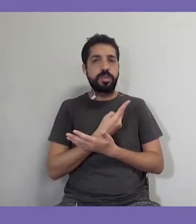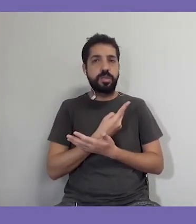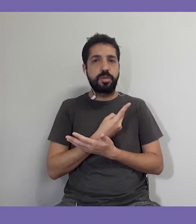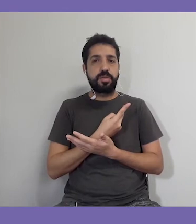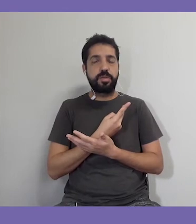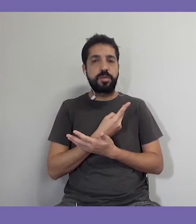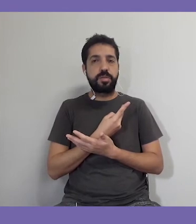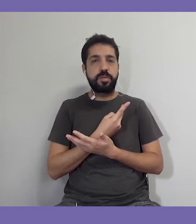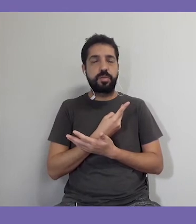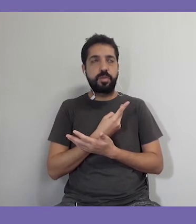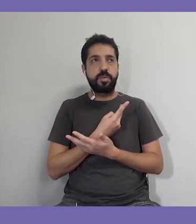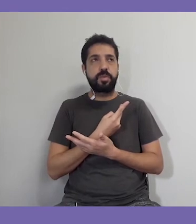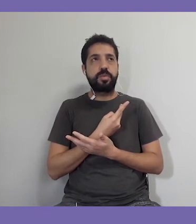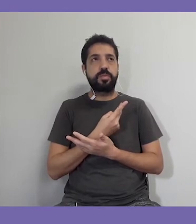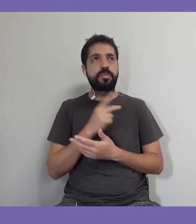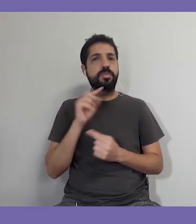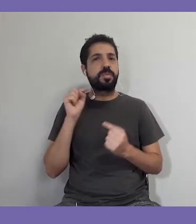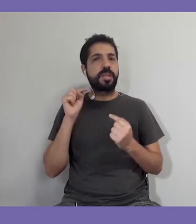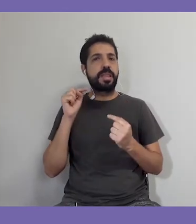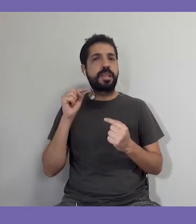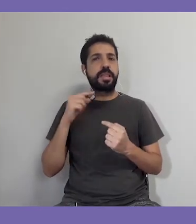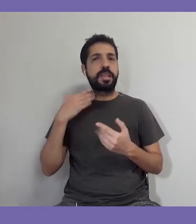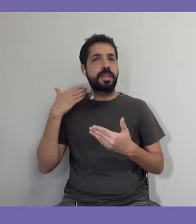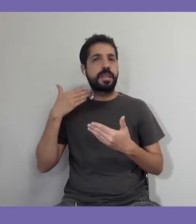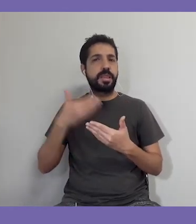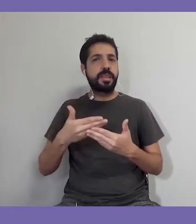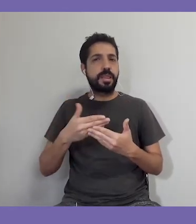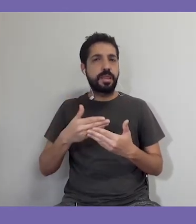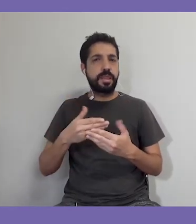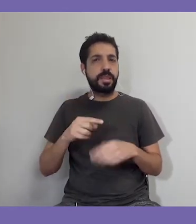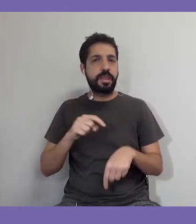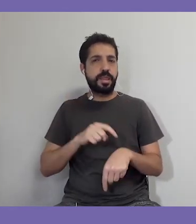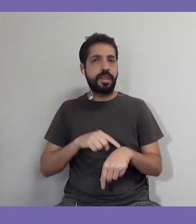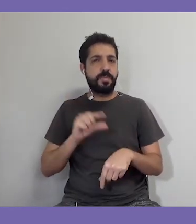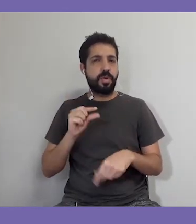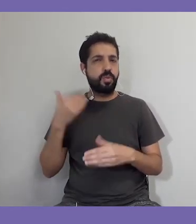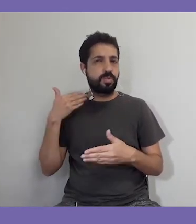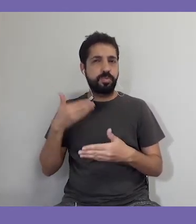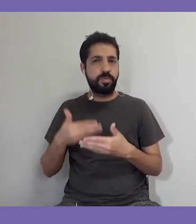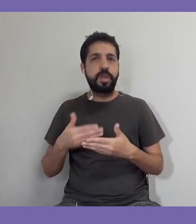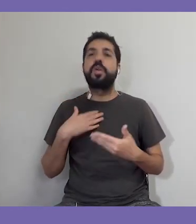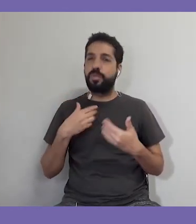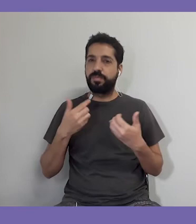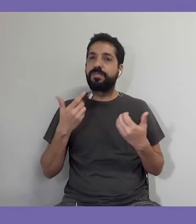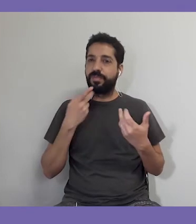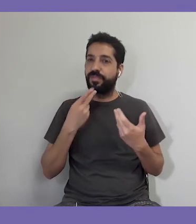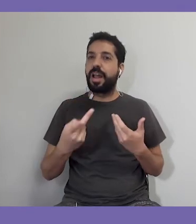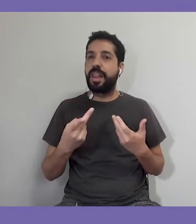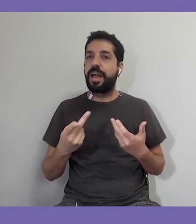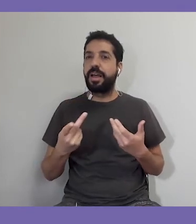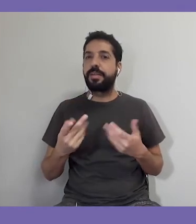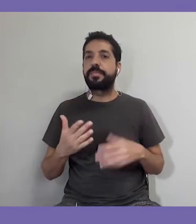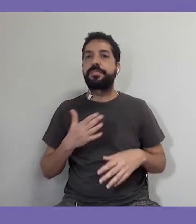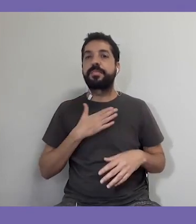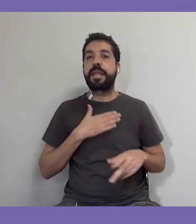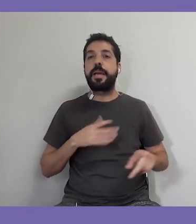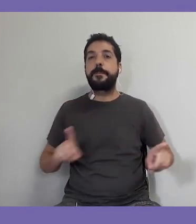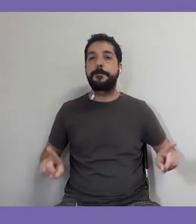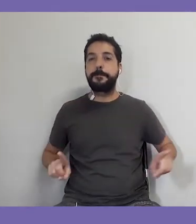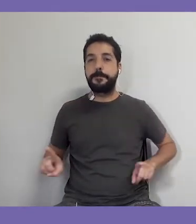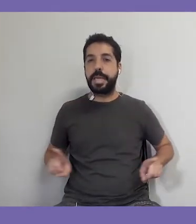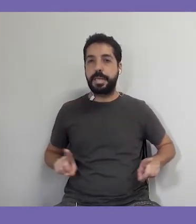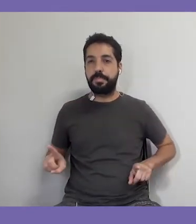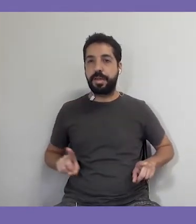de um fato assim, que aconteceu há pouco tempo. Eu vou ter que citar, né?